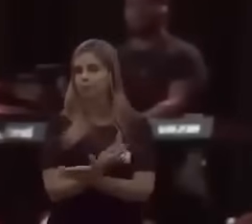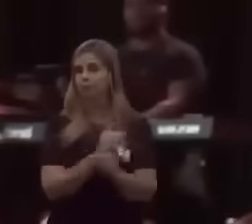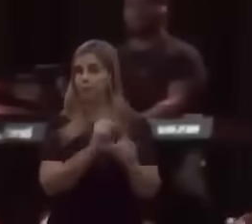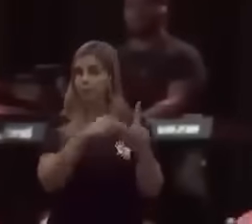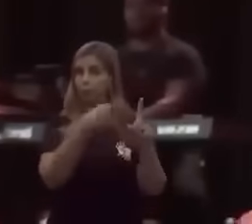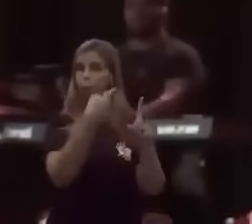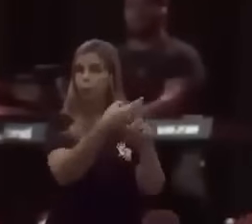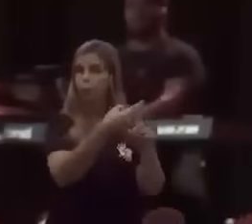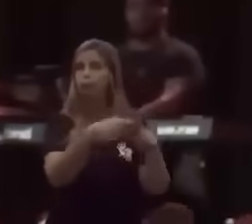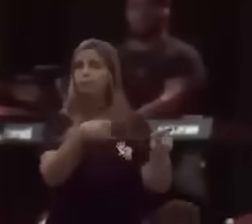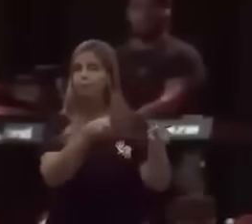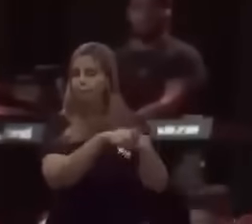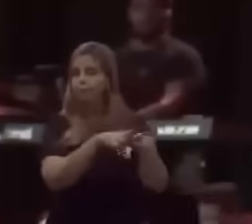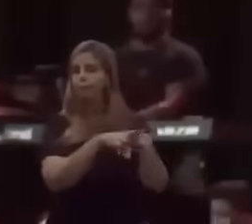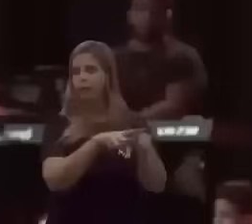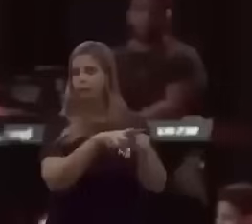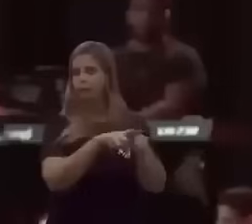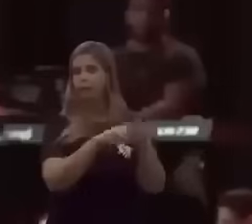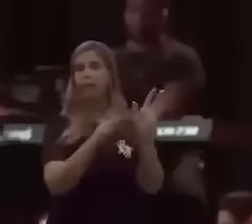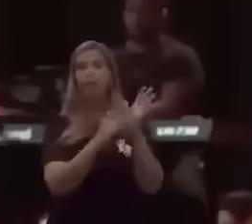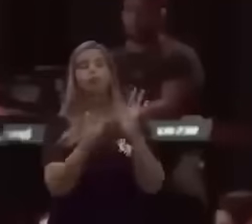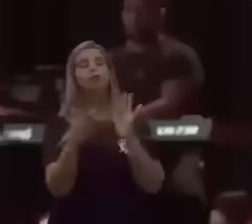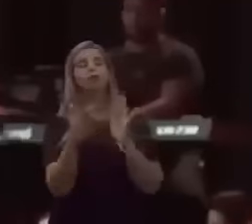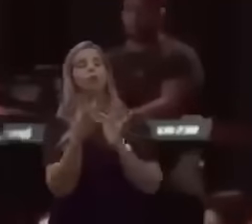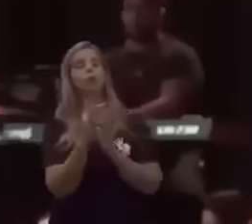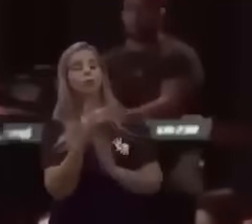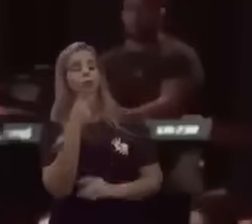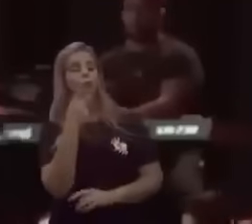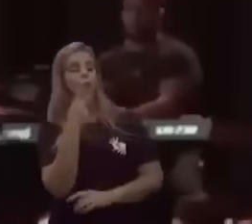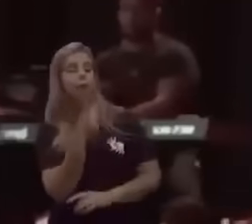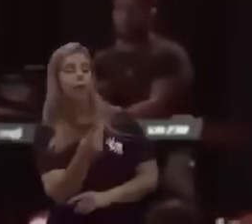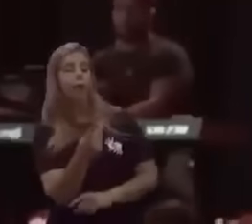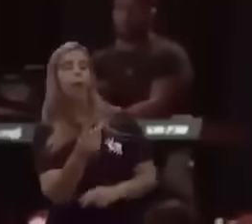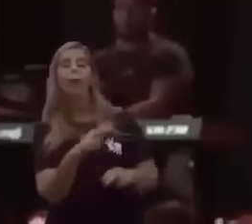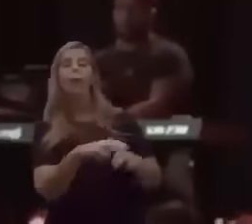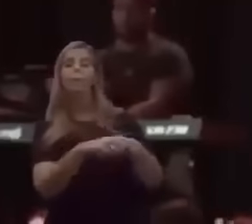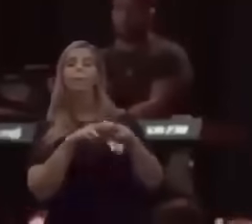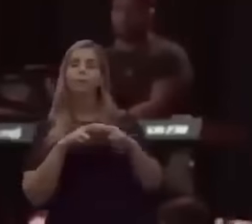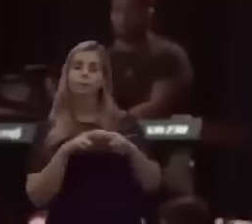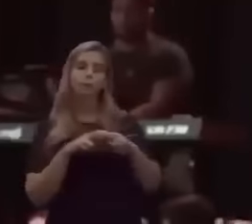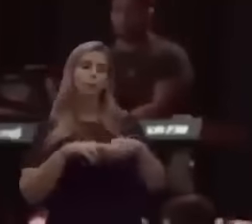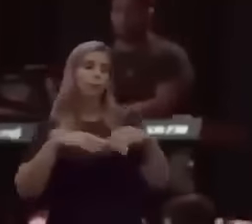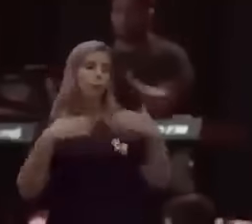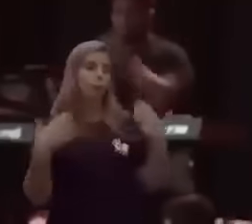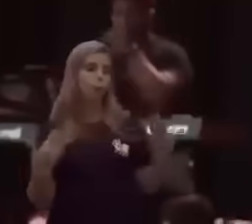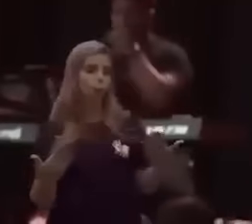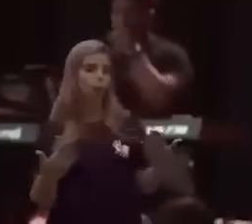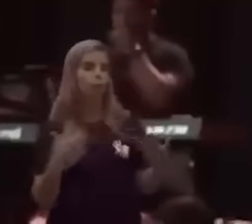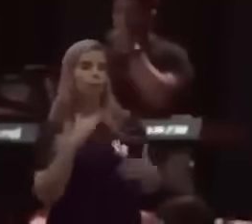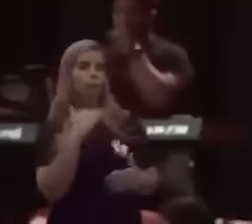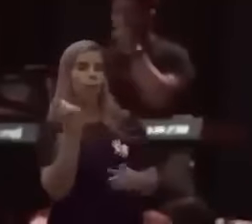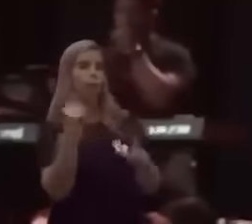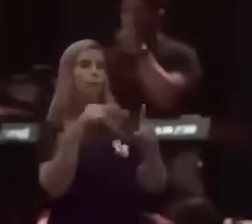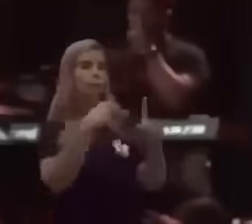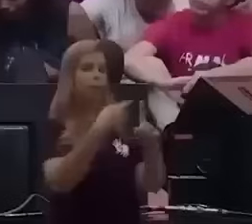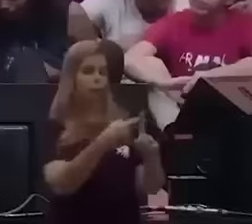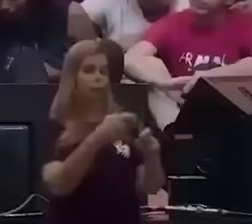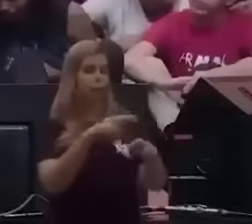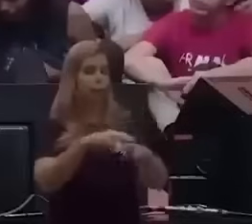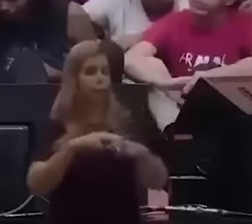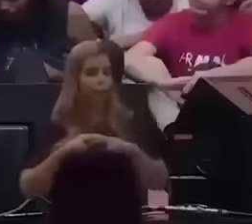crucificado. E Jesus revelou o propósito dele morrer crucificado: glorificar a Deus com a sua morte.